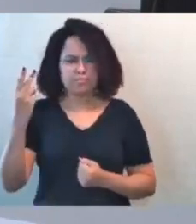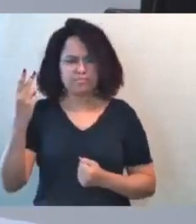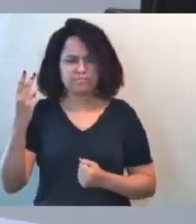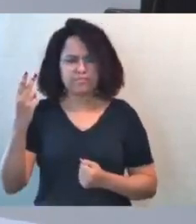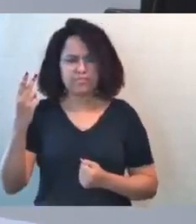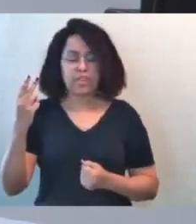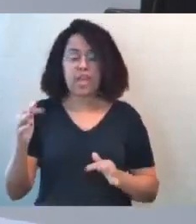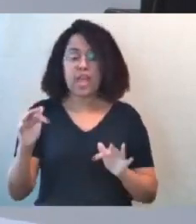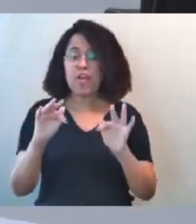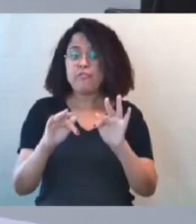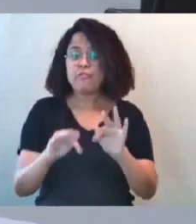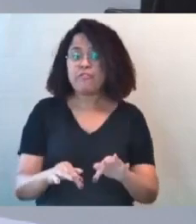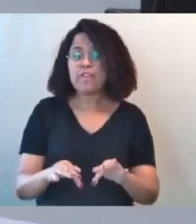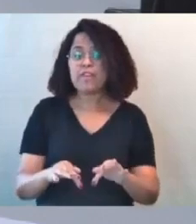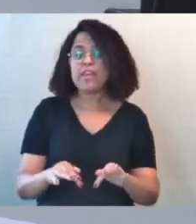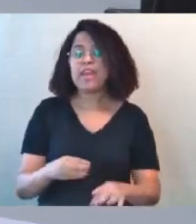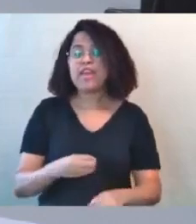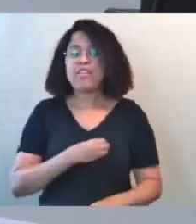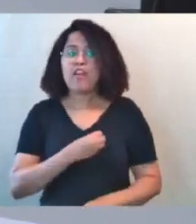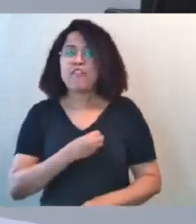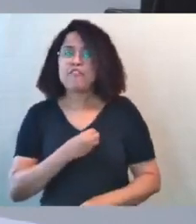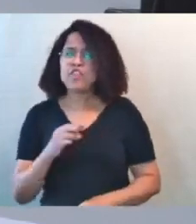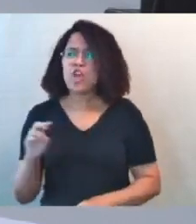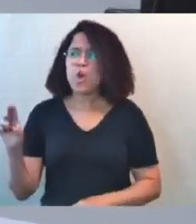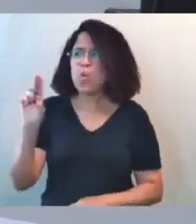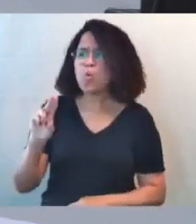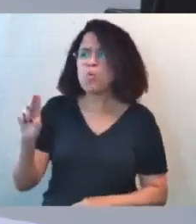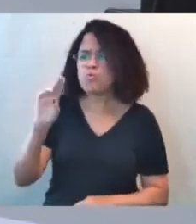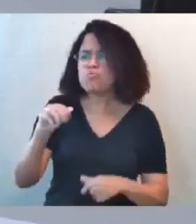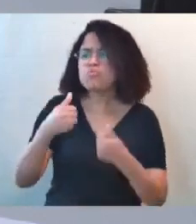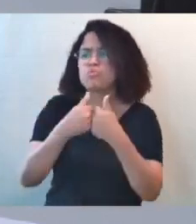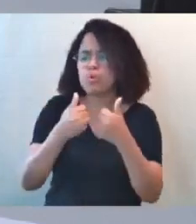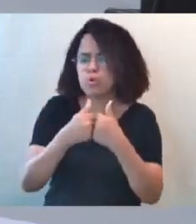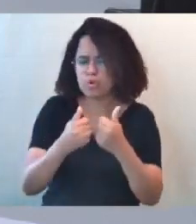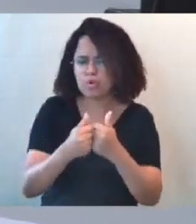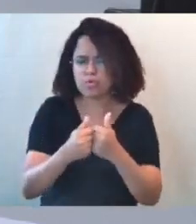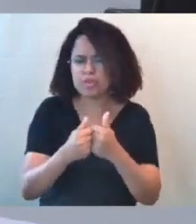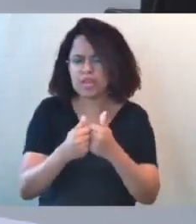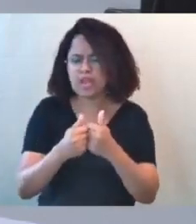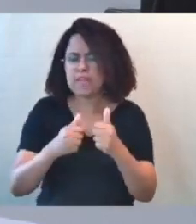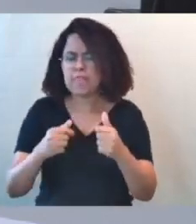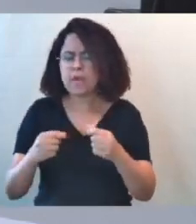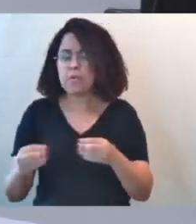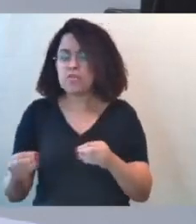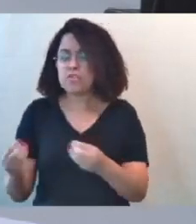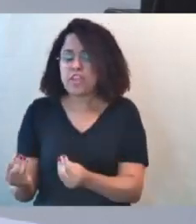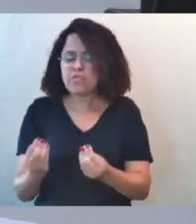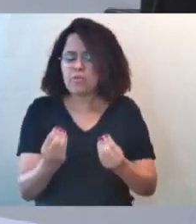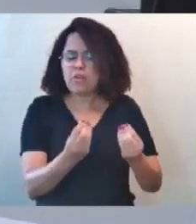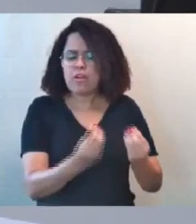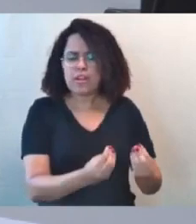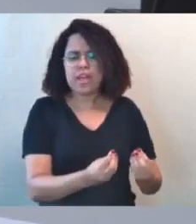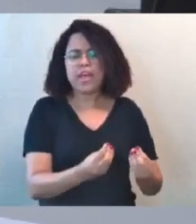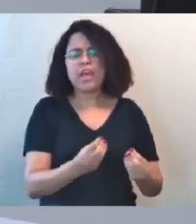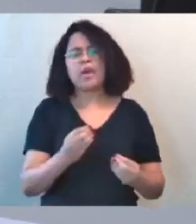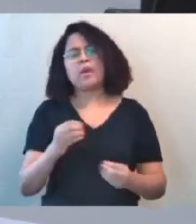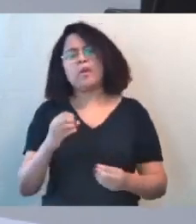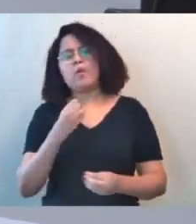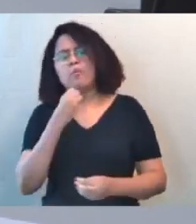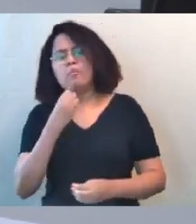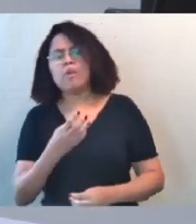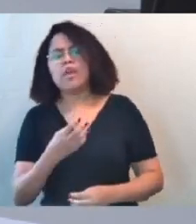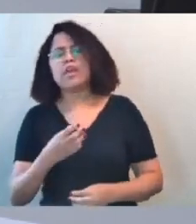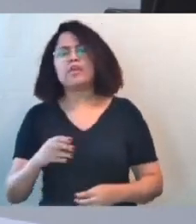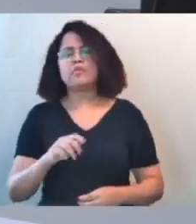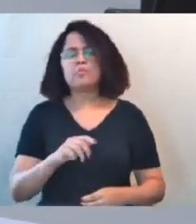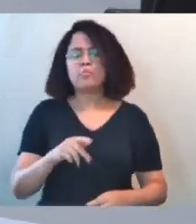vida útil, não caberá a reversão do bem ao poder público. Fecha aspas. Então, só mostrando, a